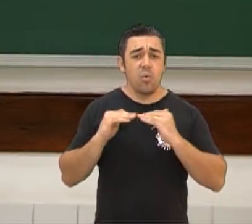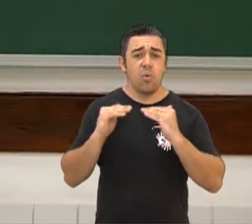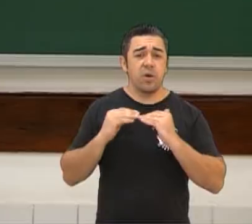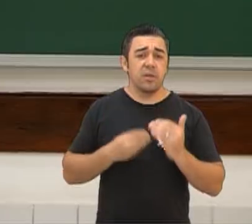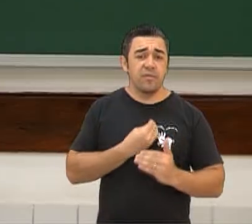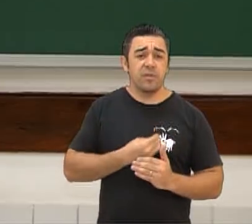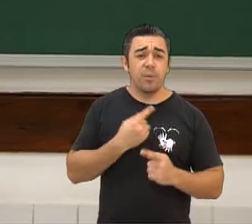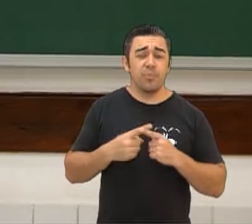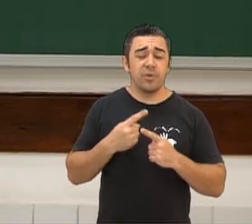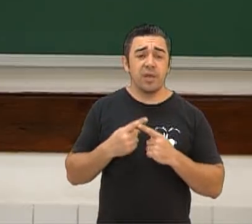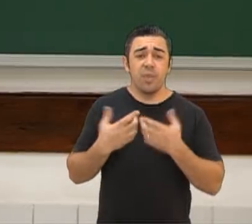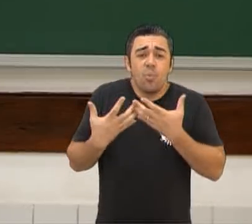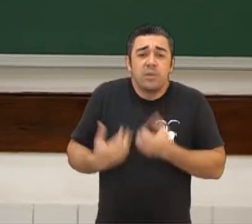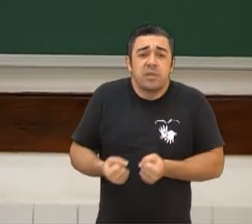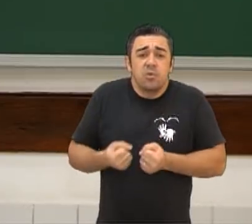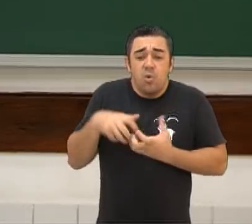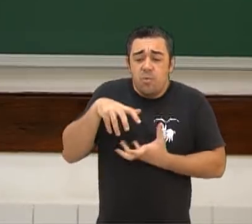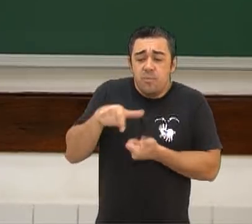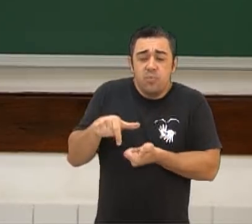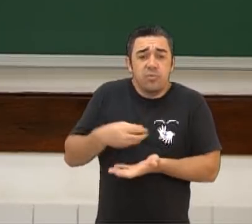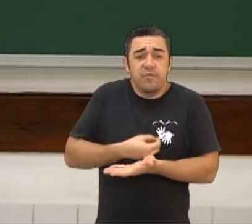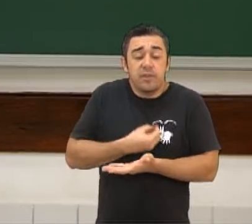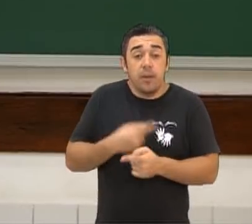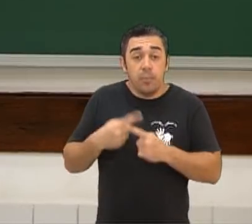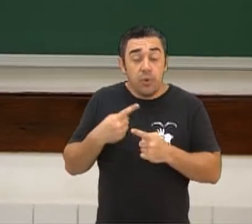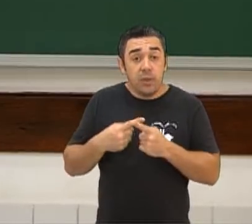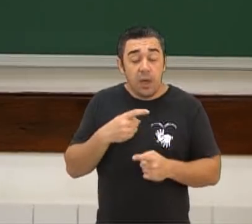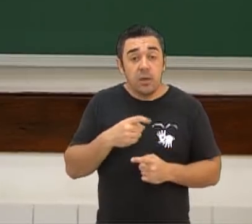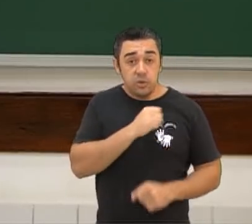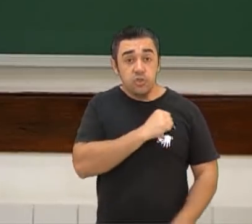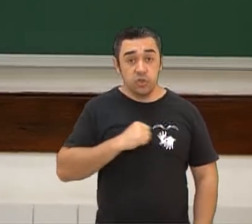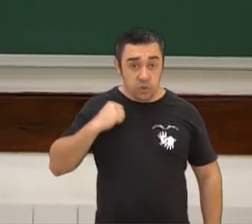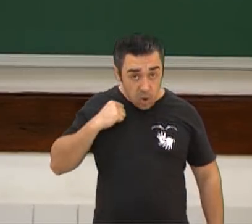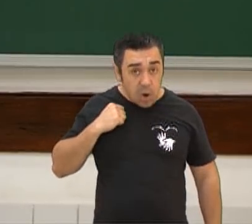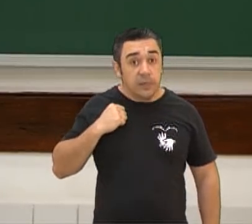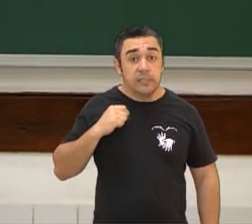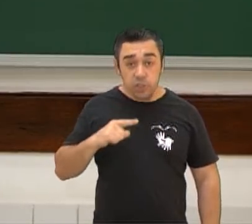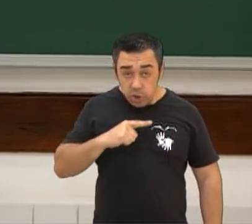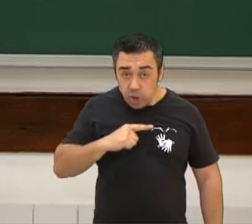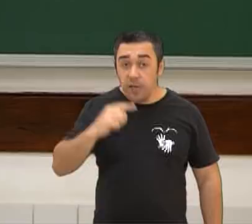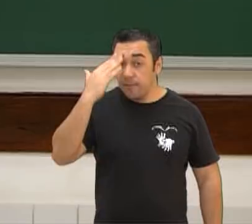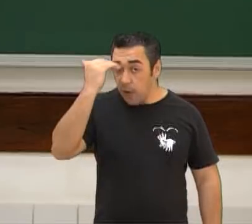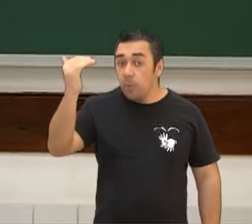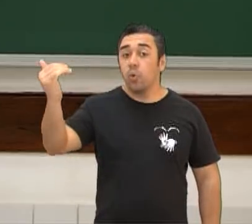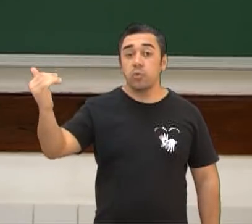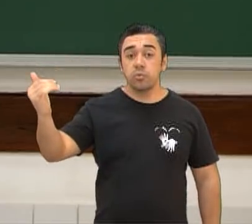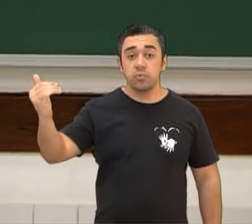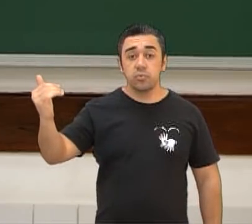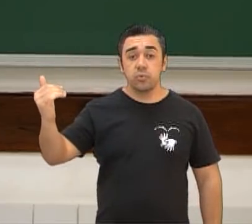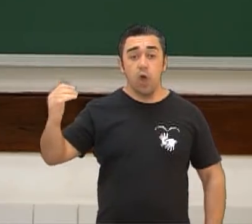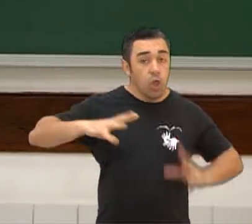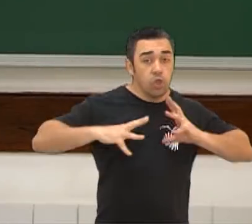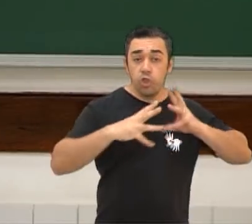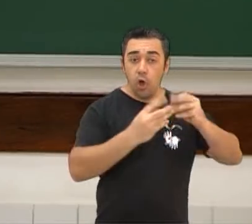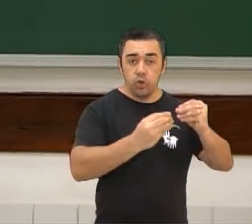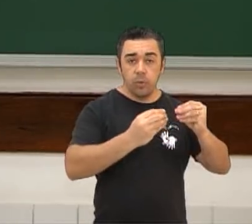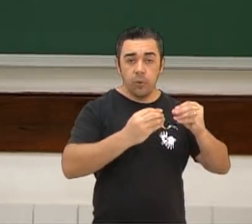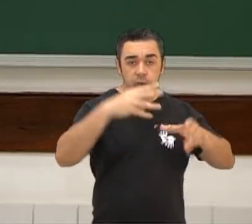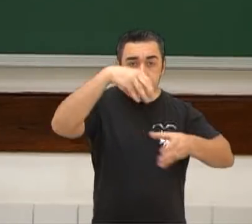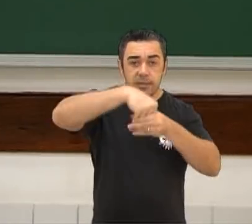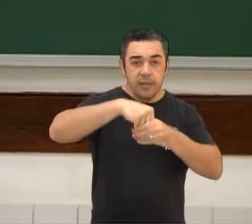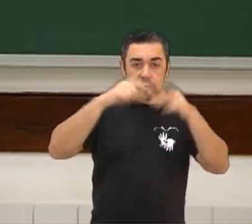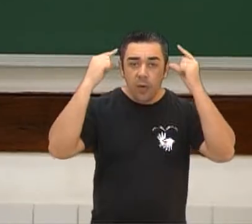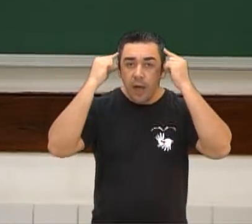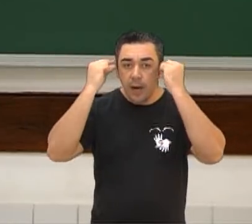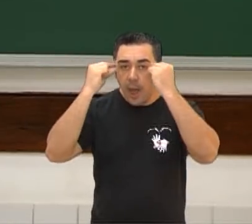mundo e a vida. Por quê? Porque ele era um cara famoso ainda enquanto estava vivo. E a gente de tudo quanto é canto da Grécia, né, para Atenas,